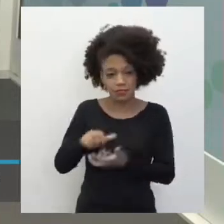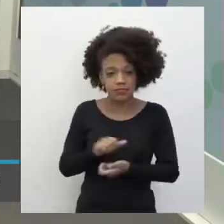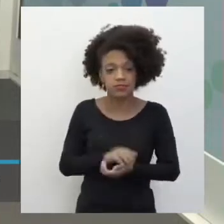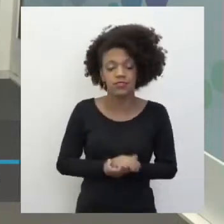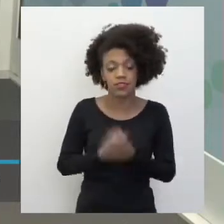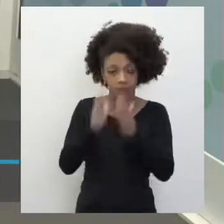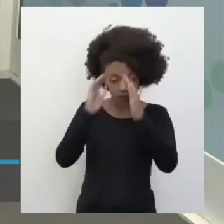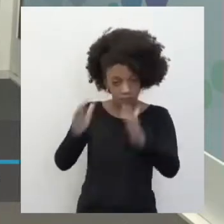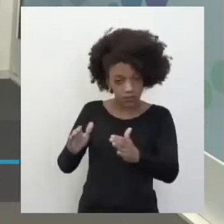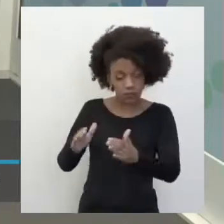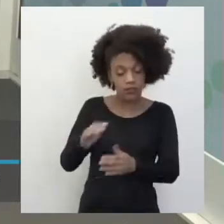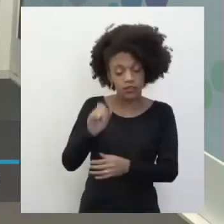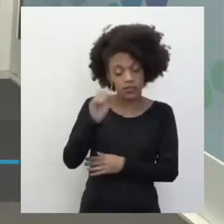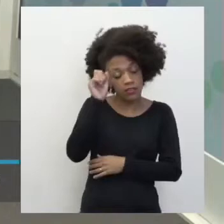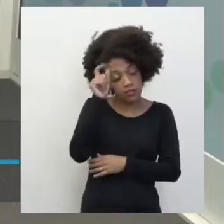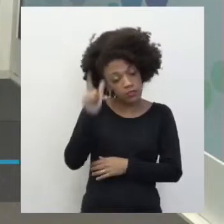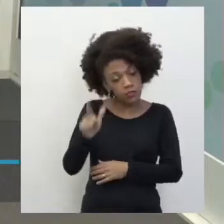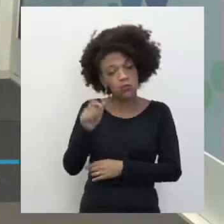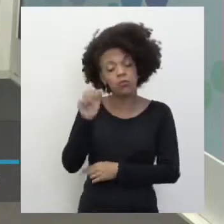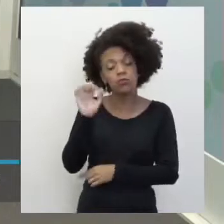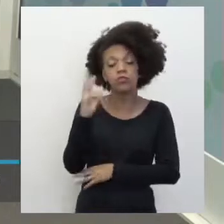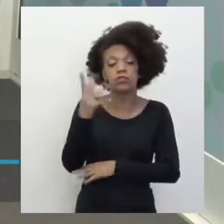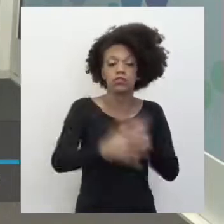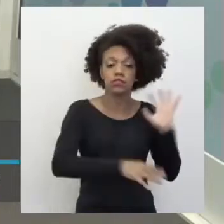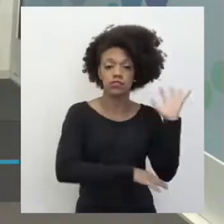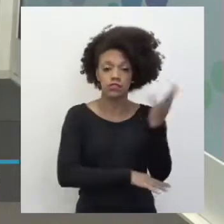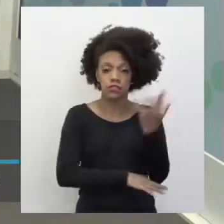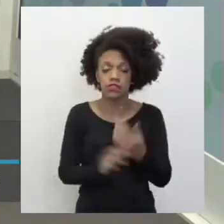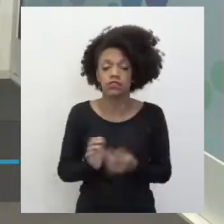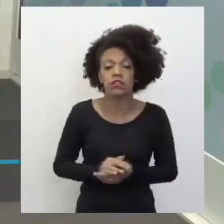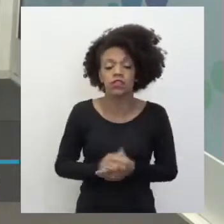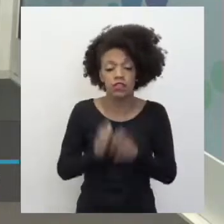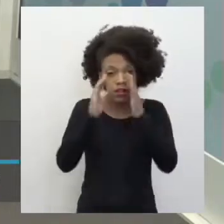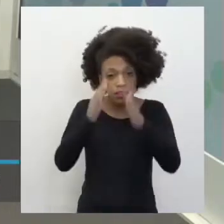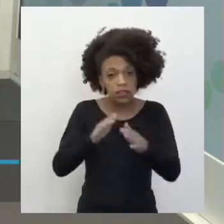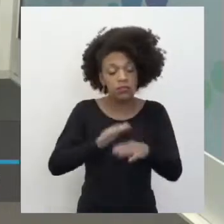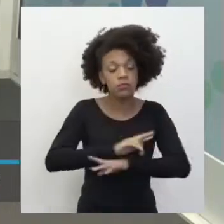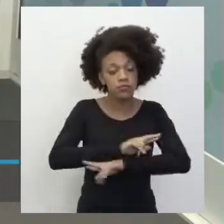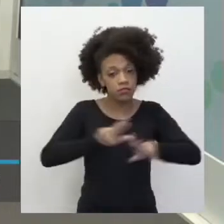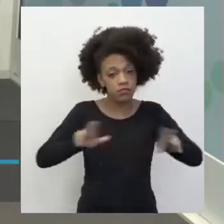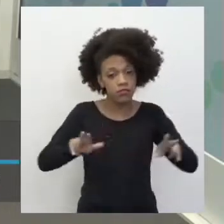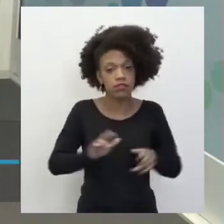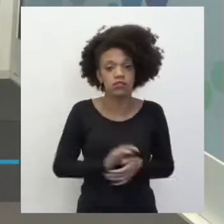respeita a natureza. Pro Rosana, devemos respeitar as diferenças.